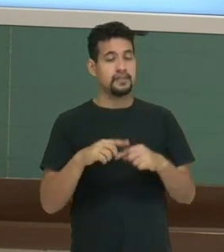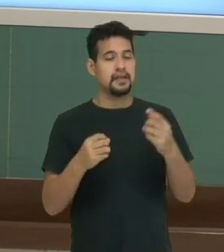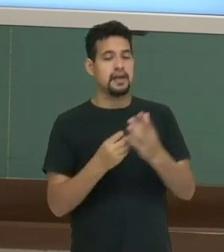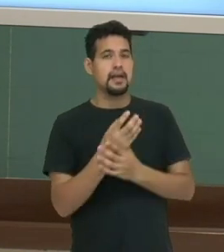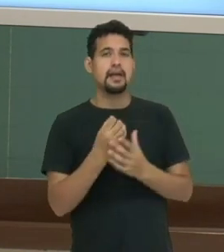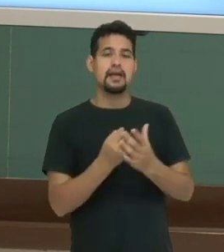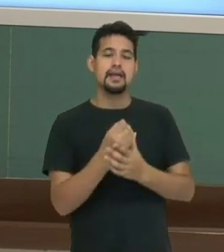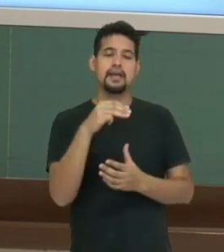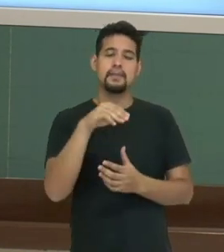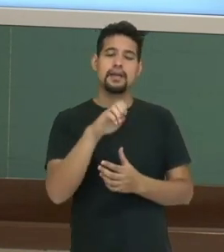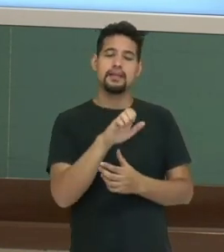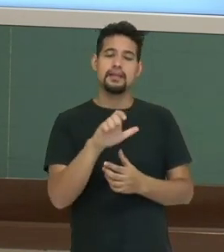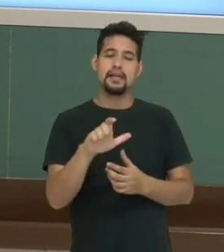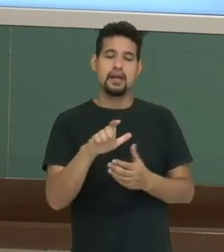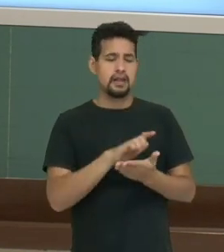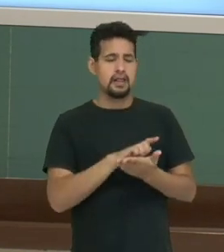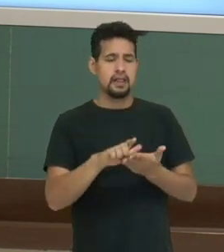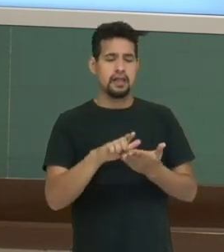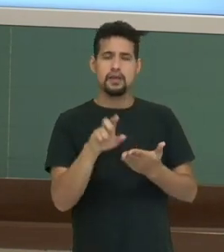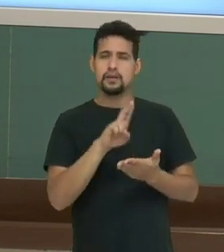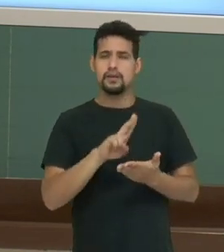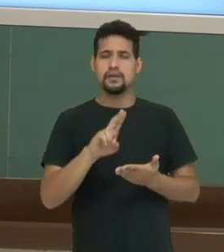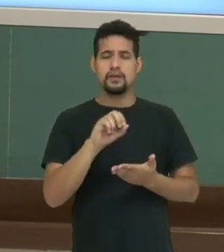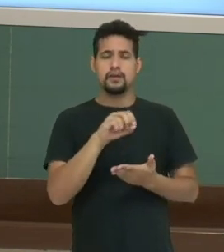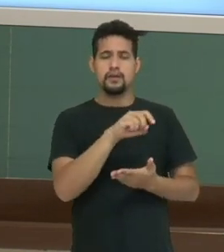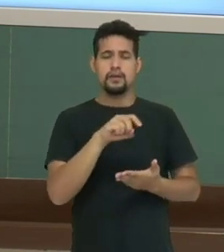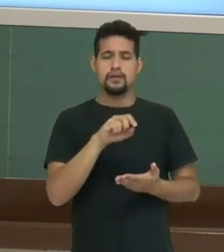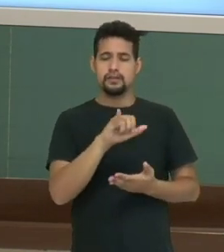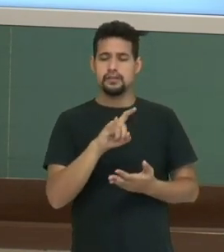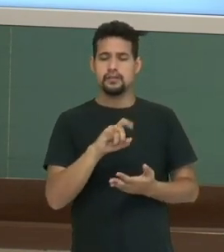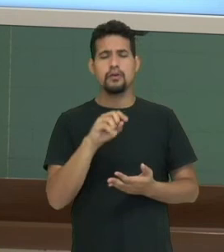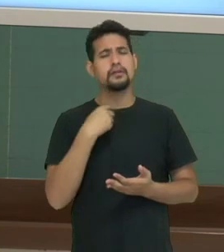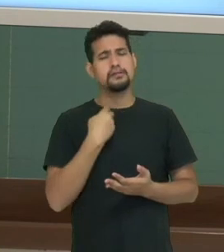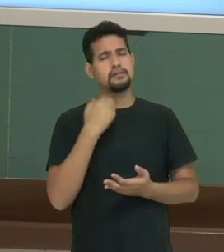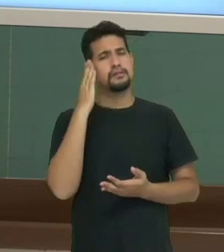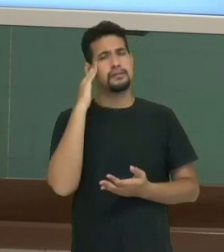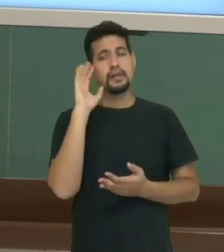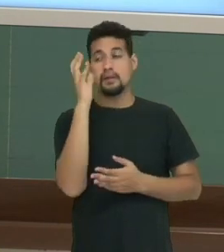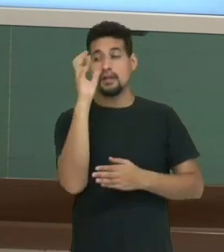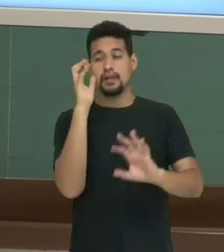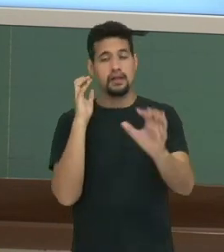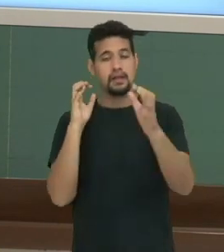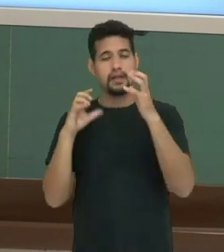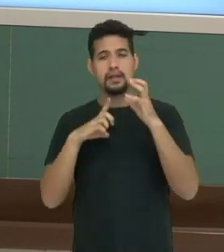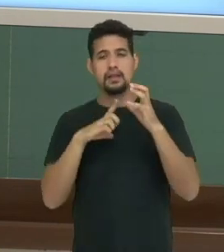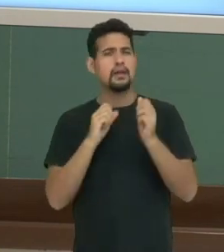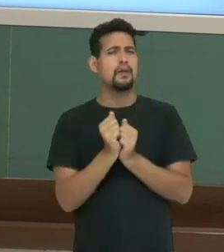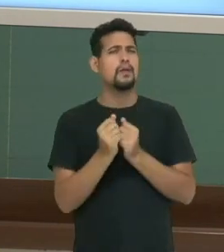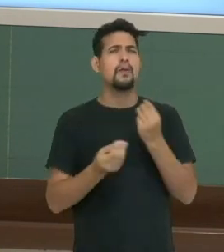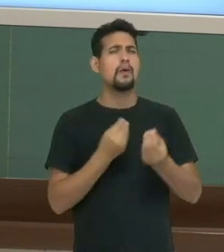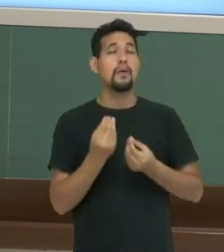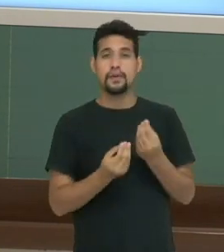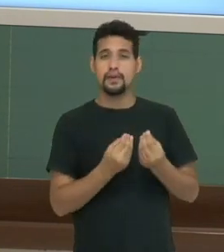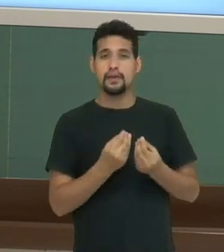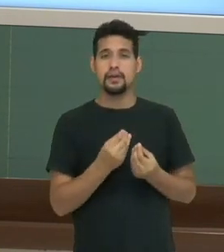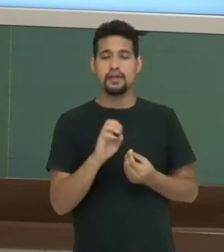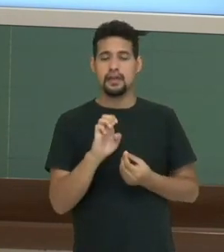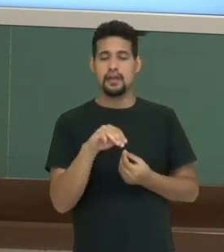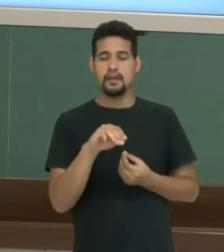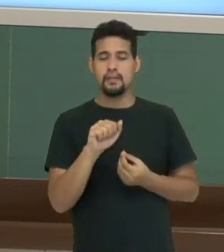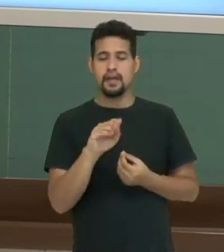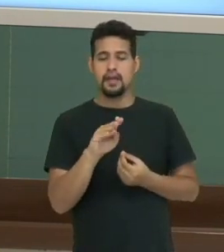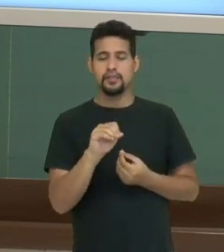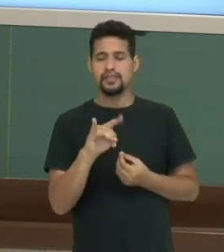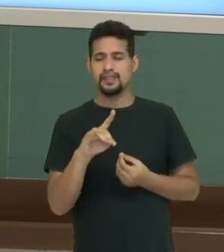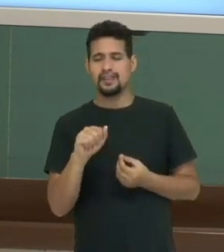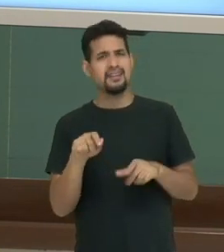produzindo um metal puro a partir do seu óxido. A gente sabe que na natureza encontramos os metais associados, hematita, calcita,